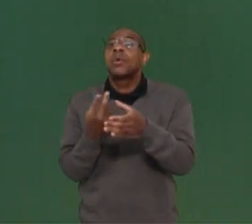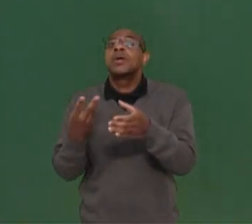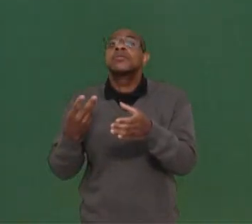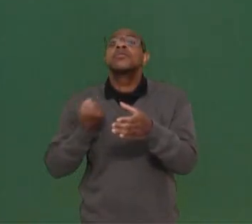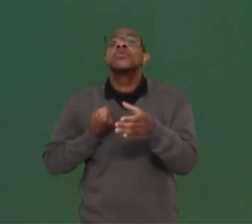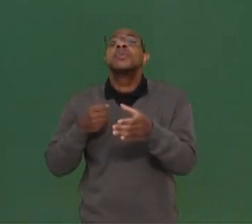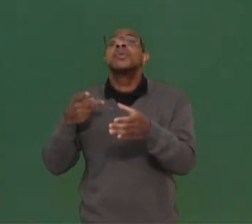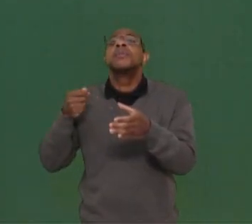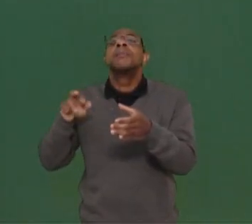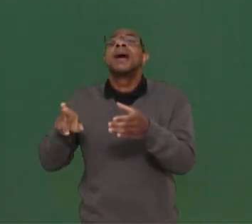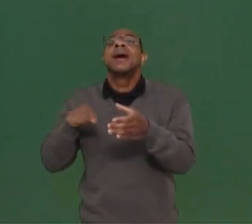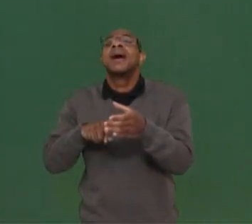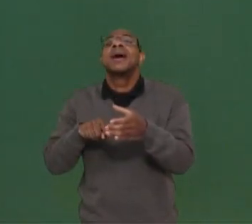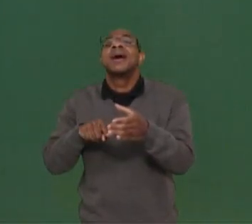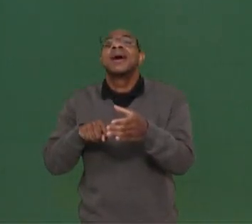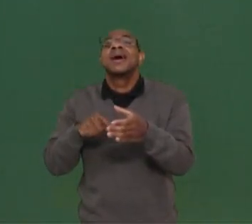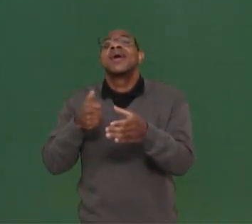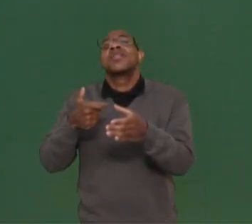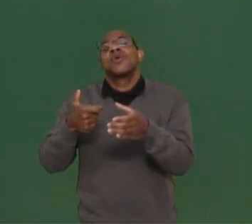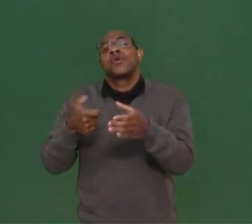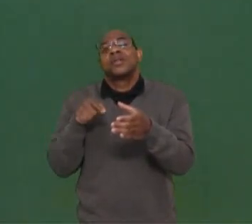12 números pares nessa sacola.